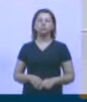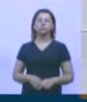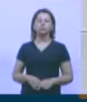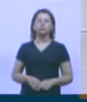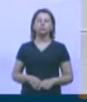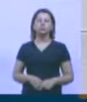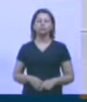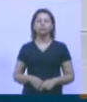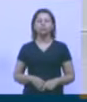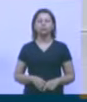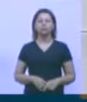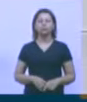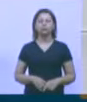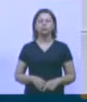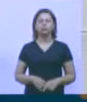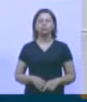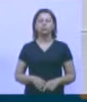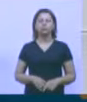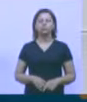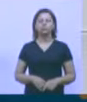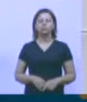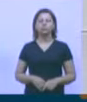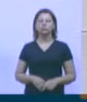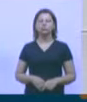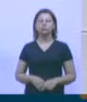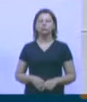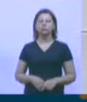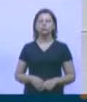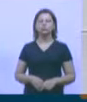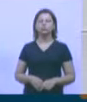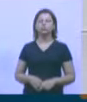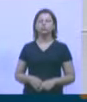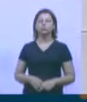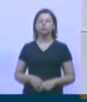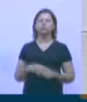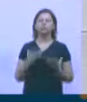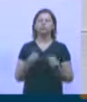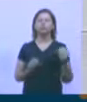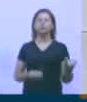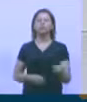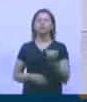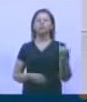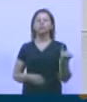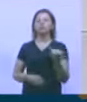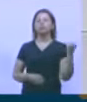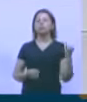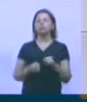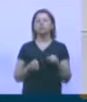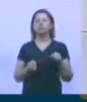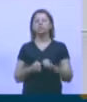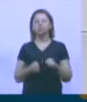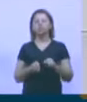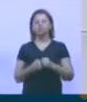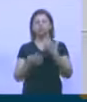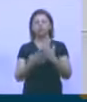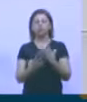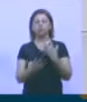and thorough confession of our whole life. É muito importante fazermos uma